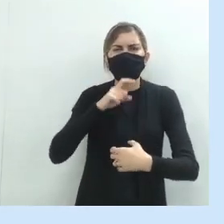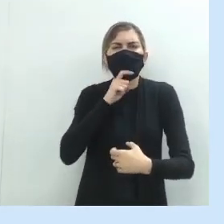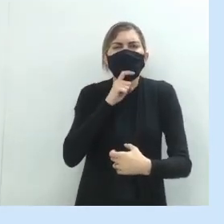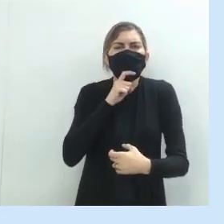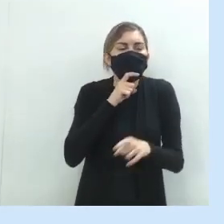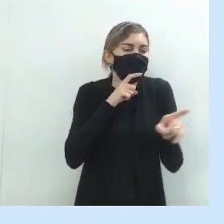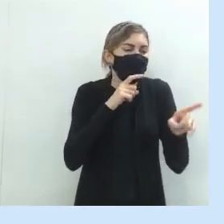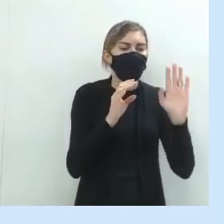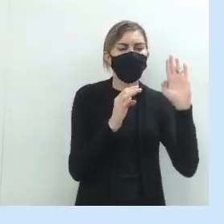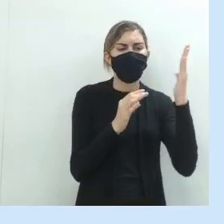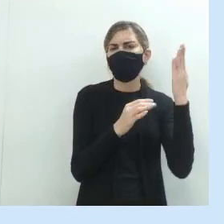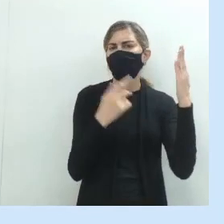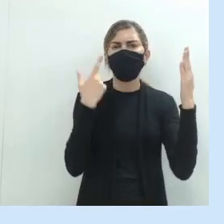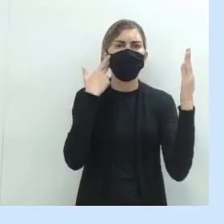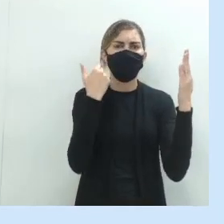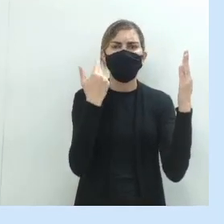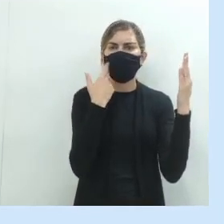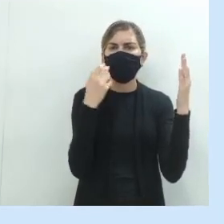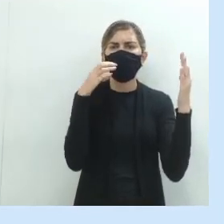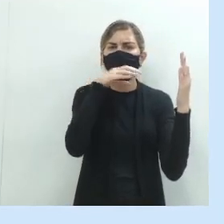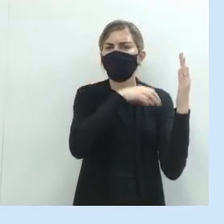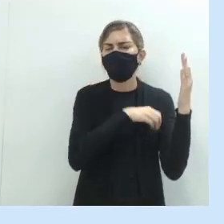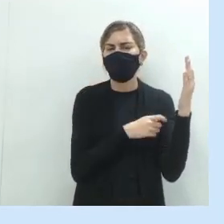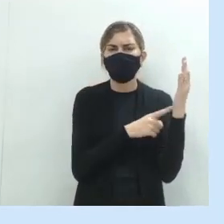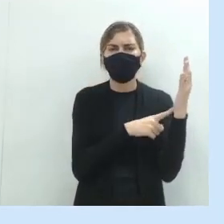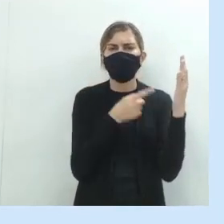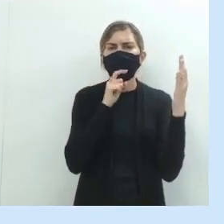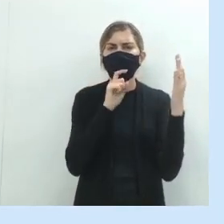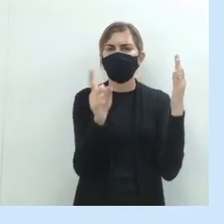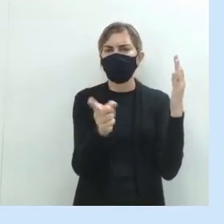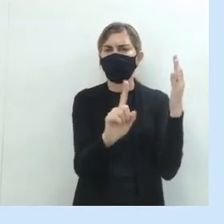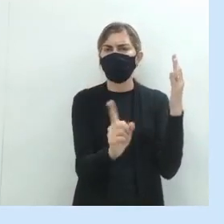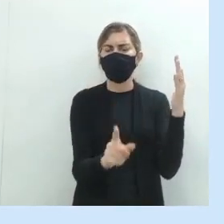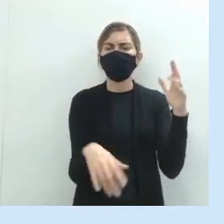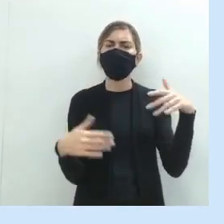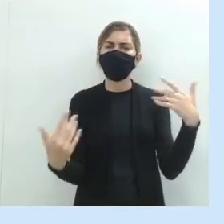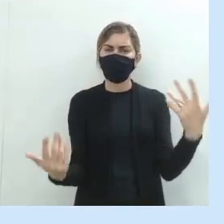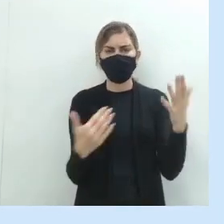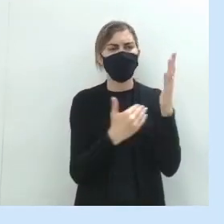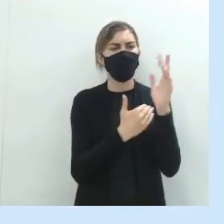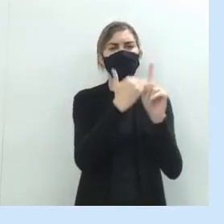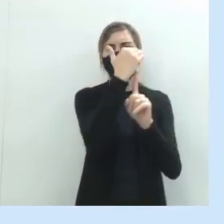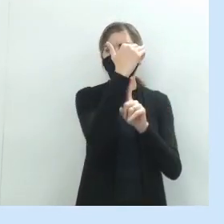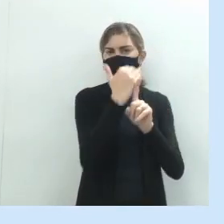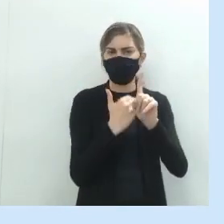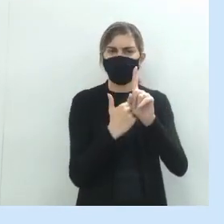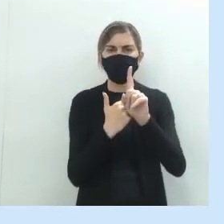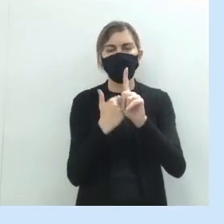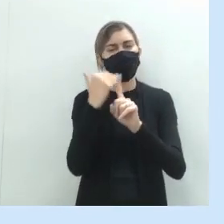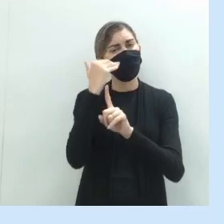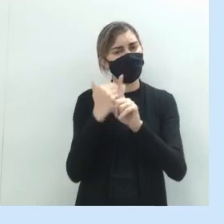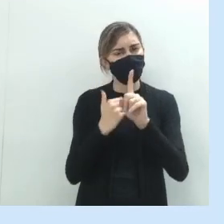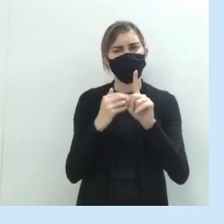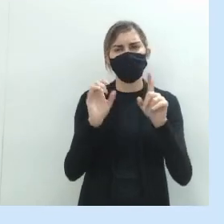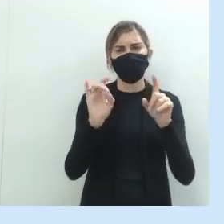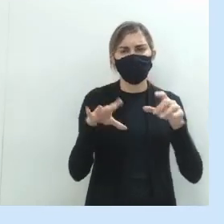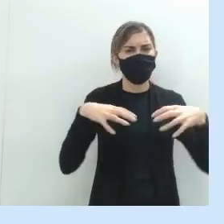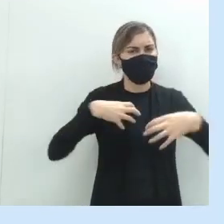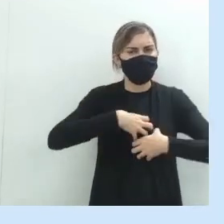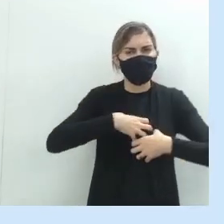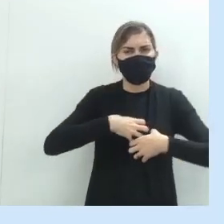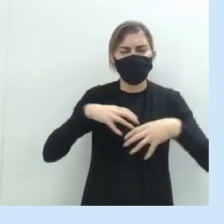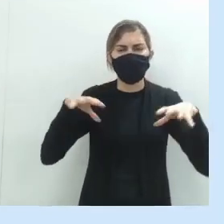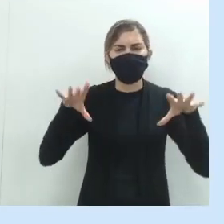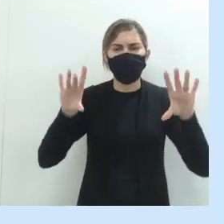friinho. E na madeira, mais aquecido. Então, ter a noção da temperatura apenas pela